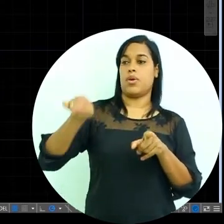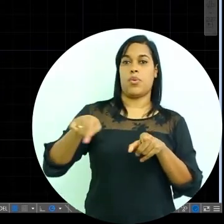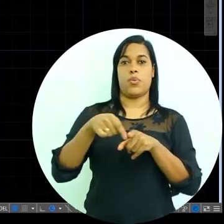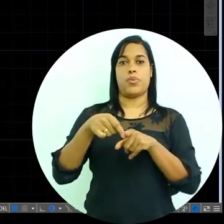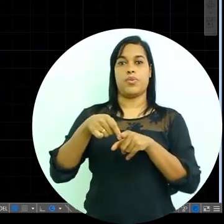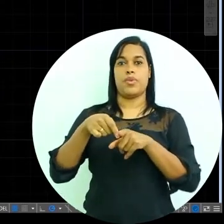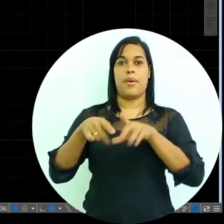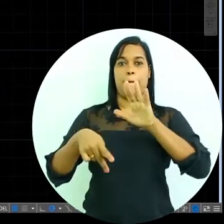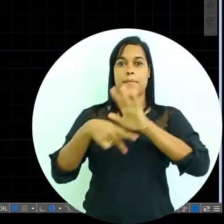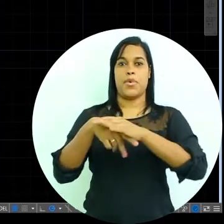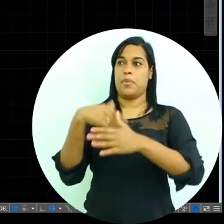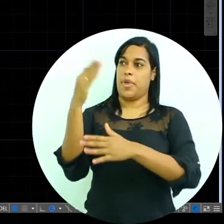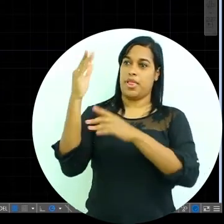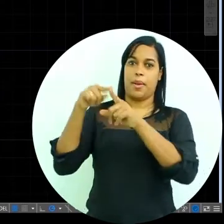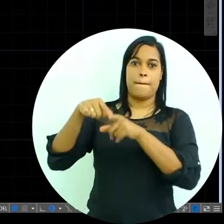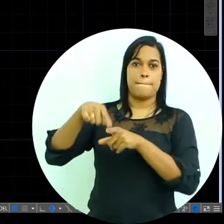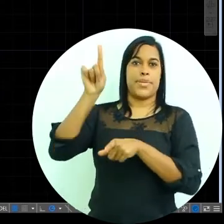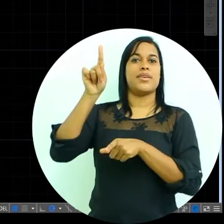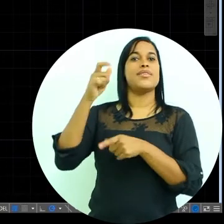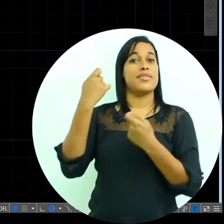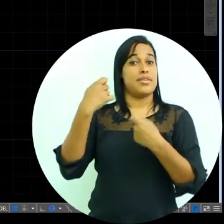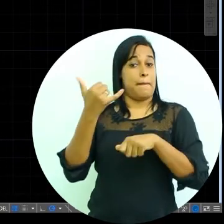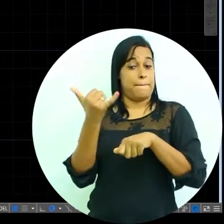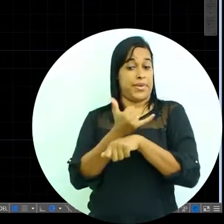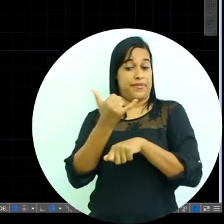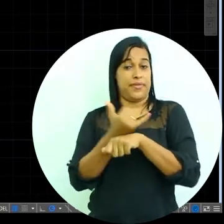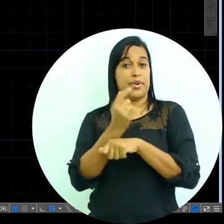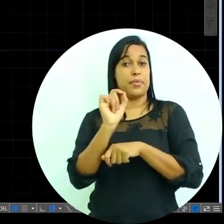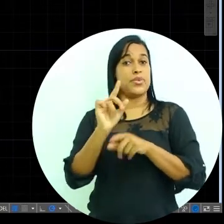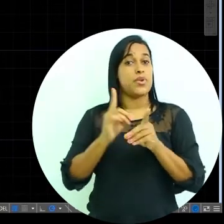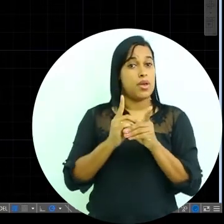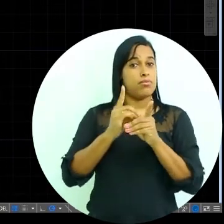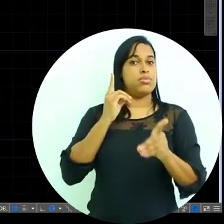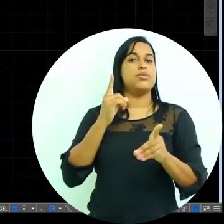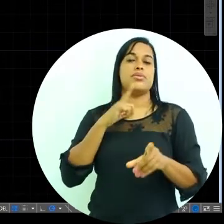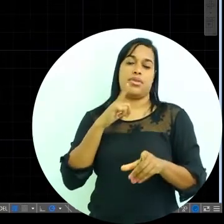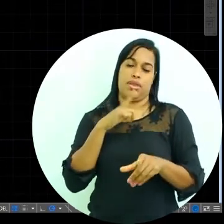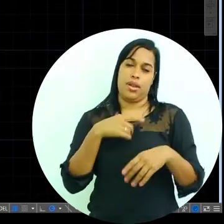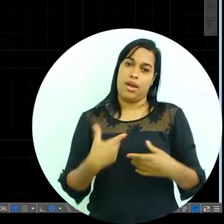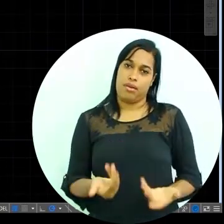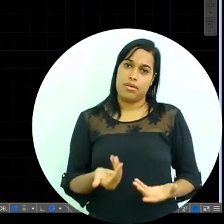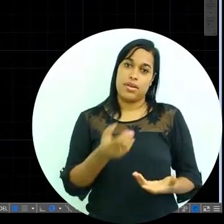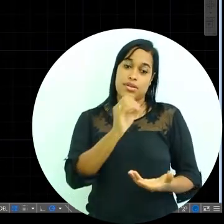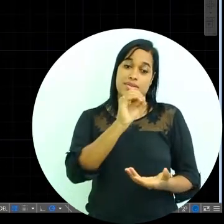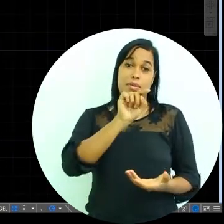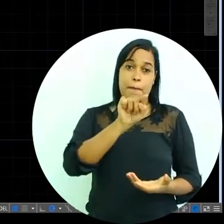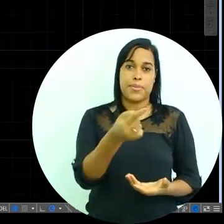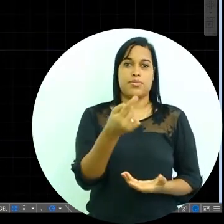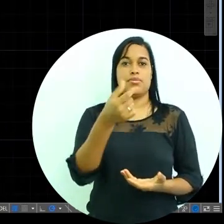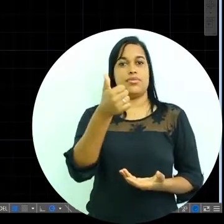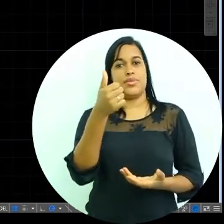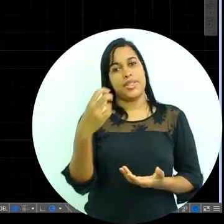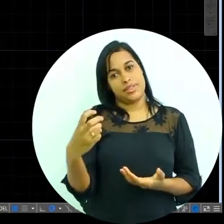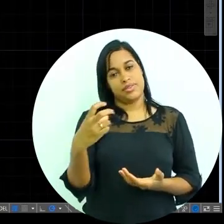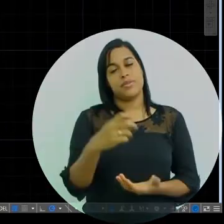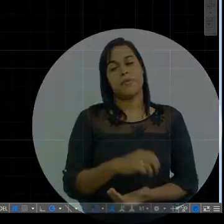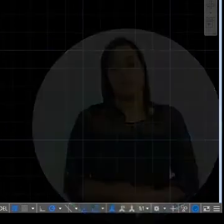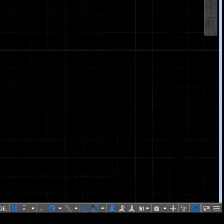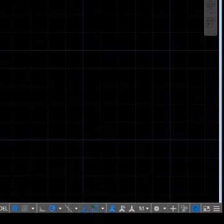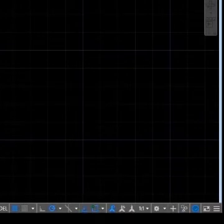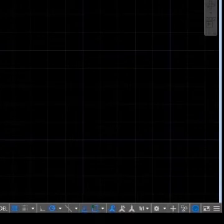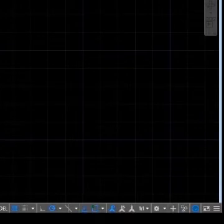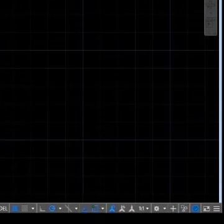parede. A primeira informação nessa ferramenta é a distância, ou seja, a espessura de 0,15.